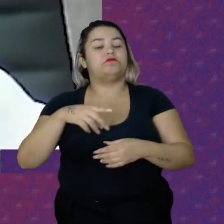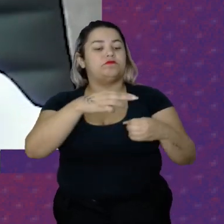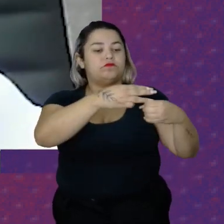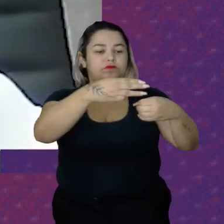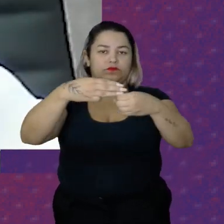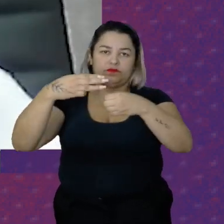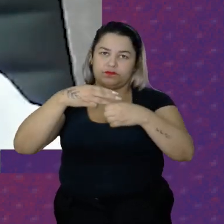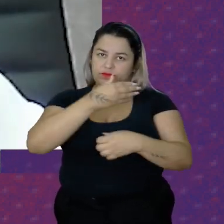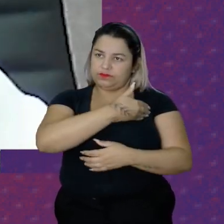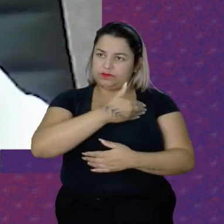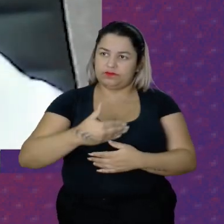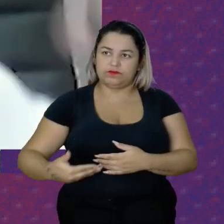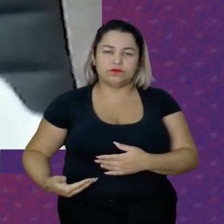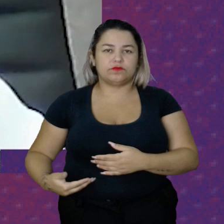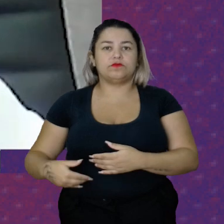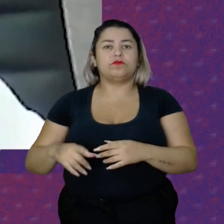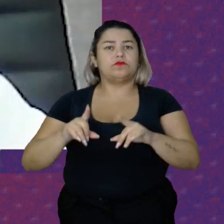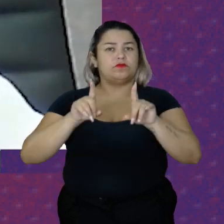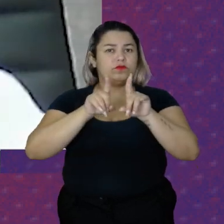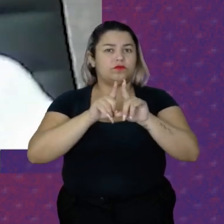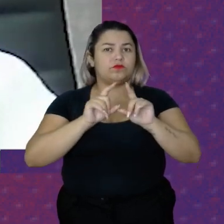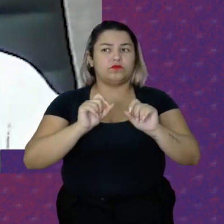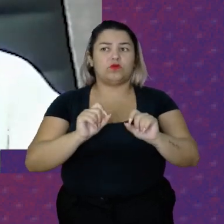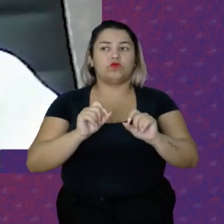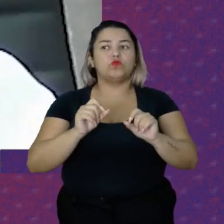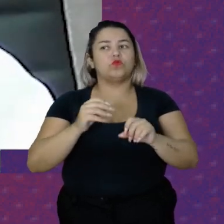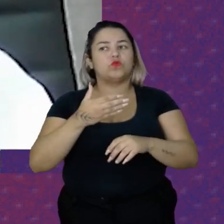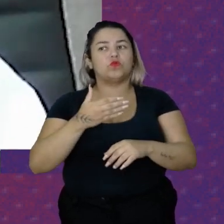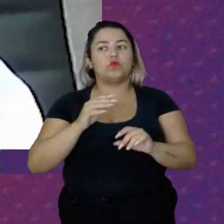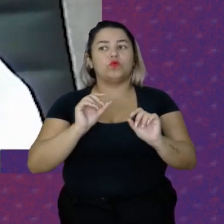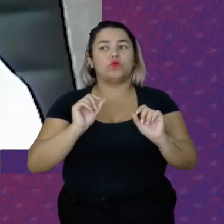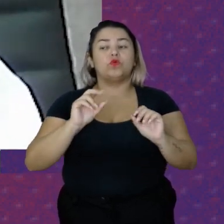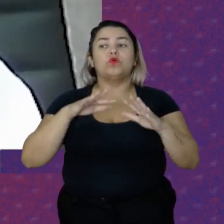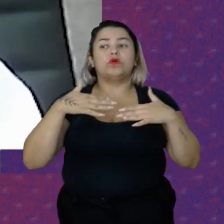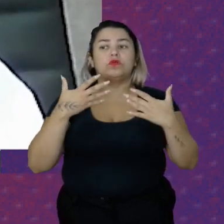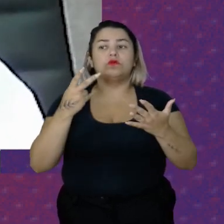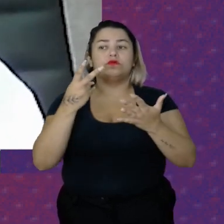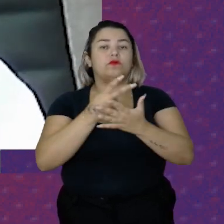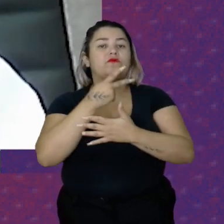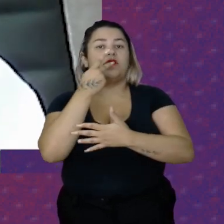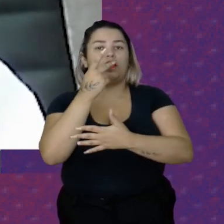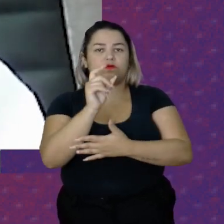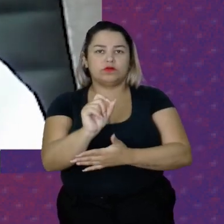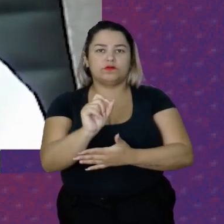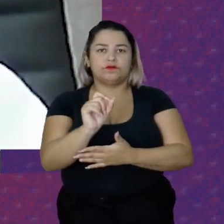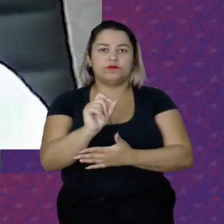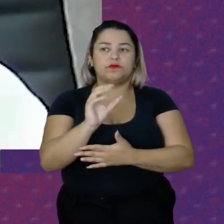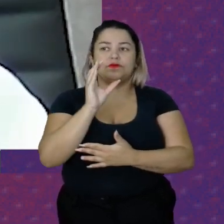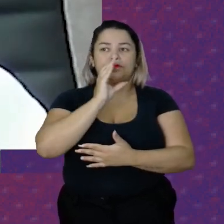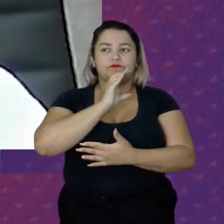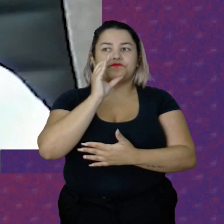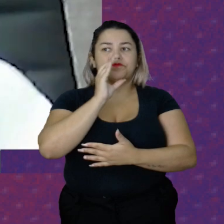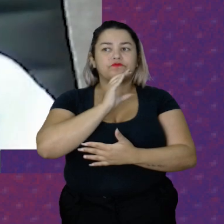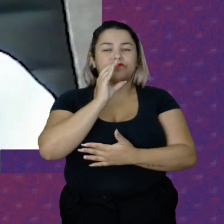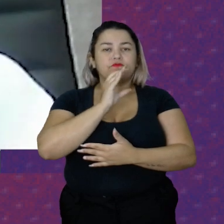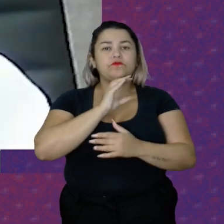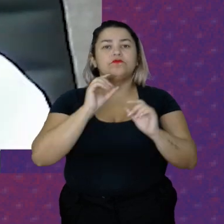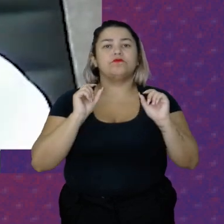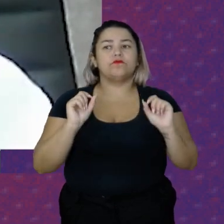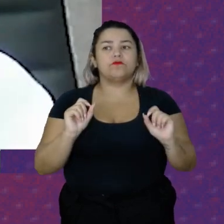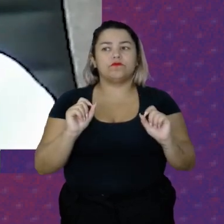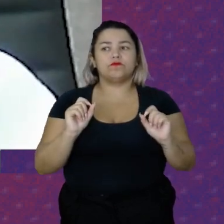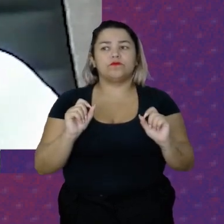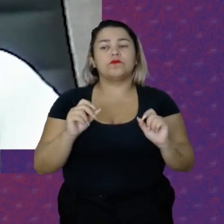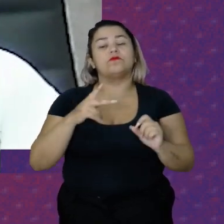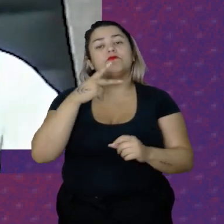os governos que antecederam a este último governo. Então, o que é que eu queria dizer para vocês? Para ser muito rápida, eu